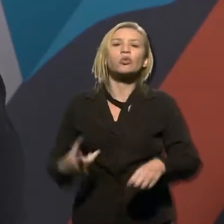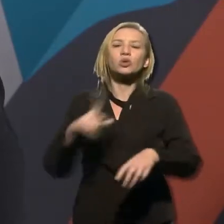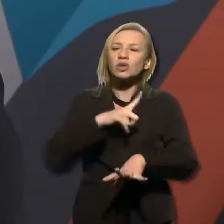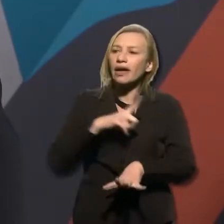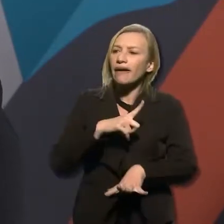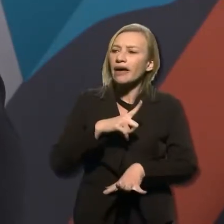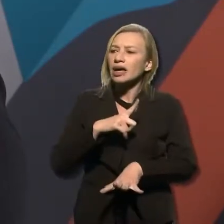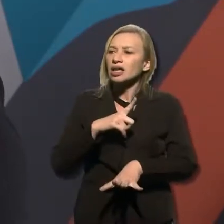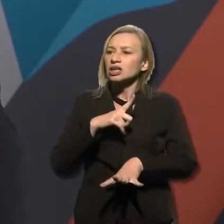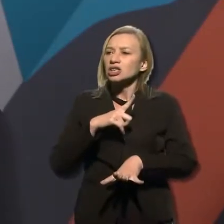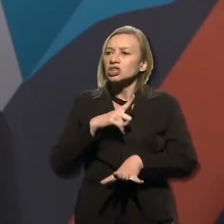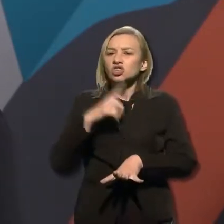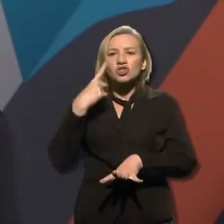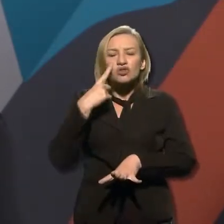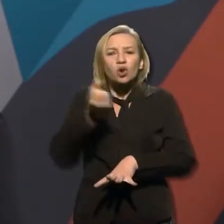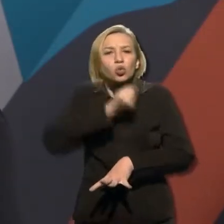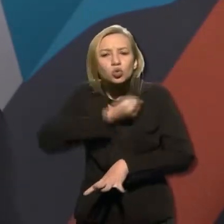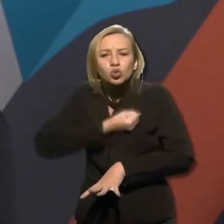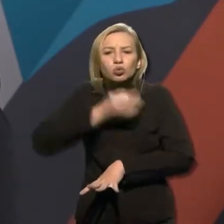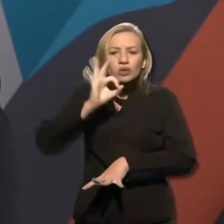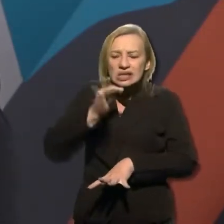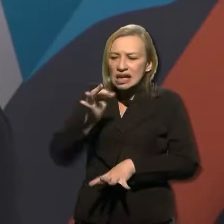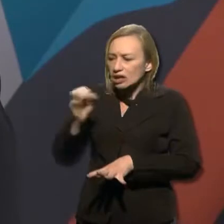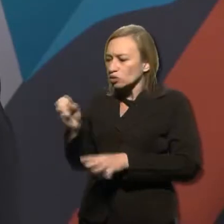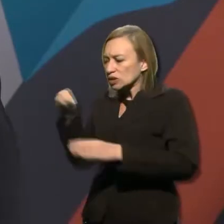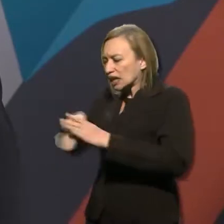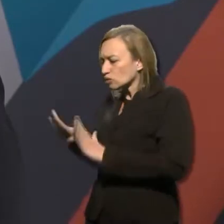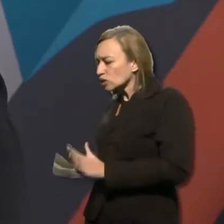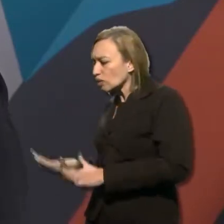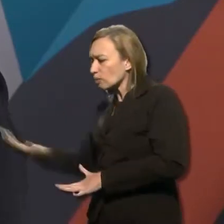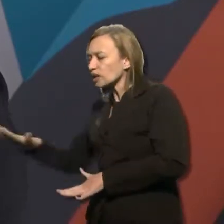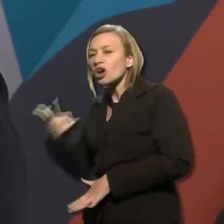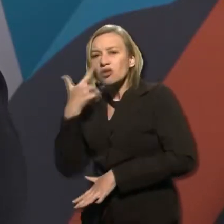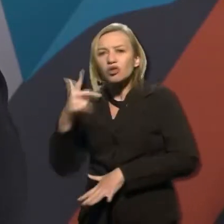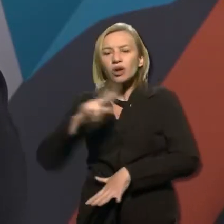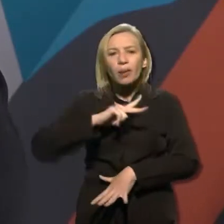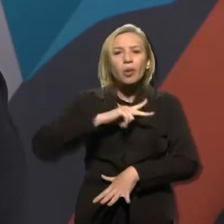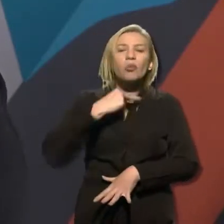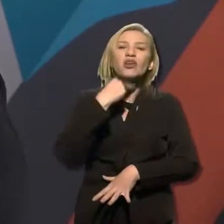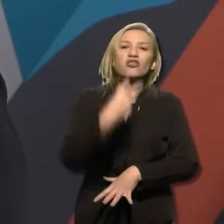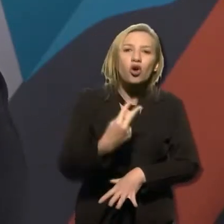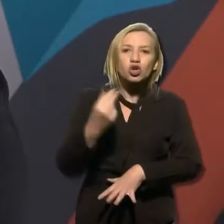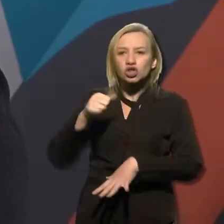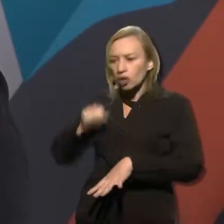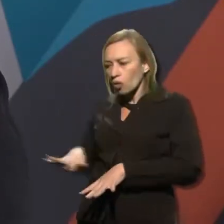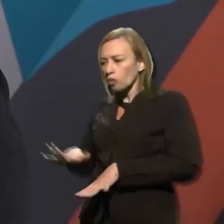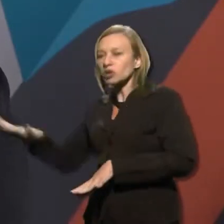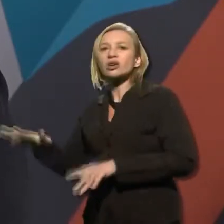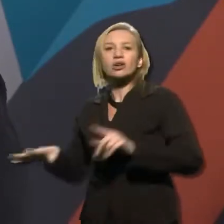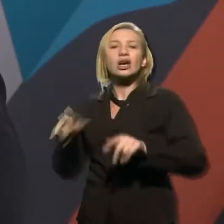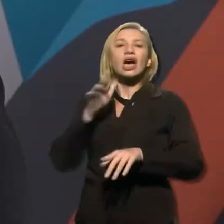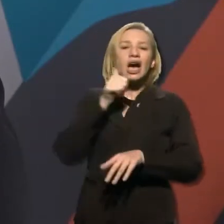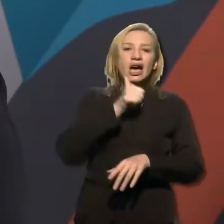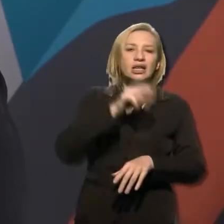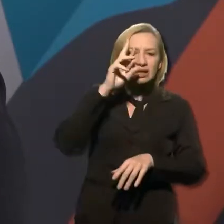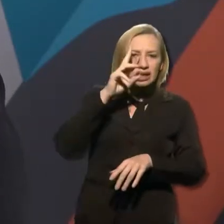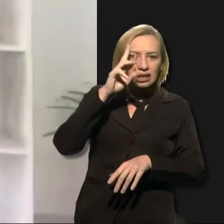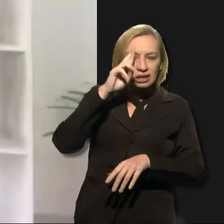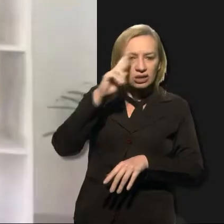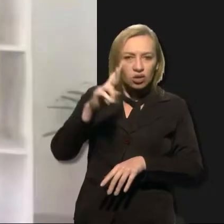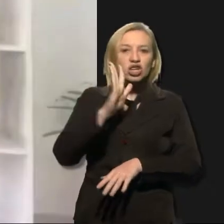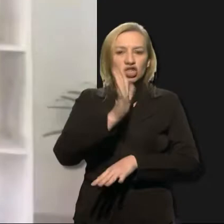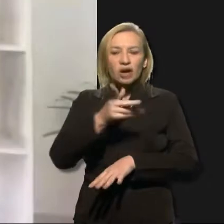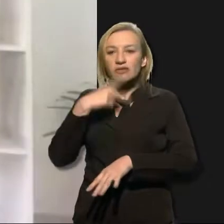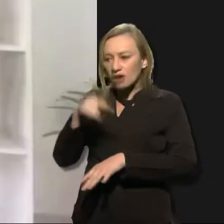poder público tem de extrair dados das comunidades, né? A gente viu que a própria voz da comunidade, como a senhora